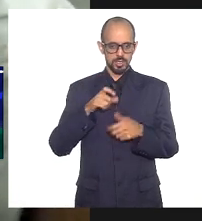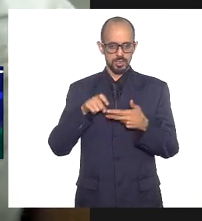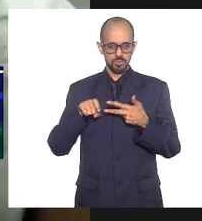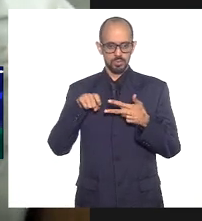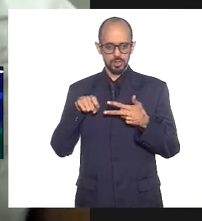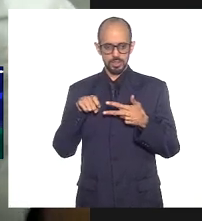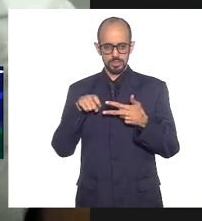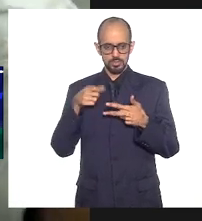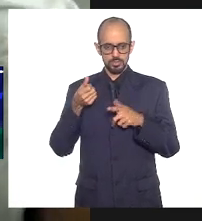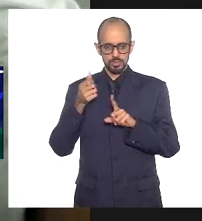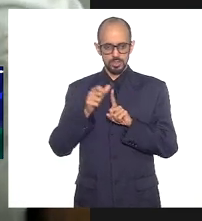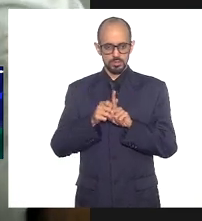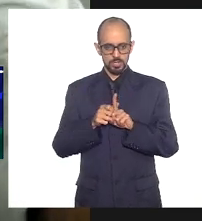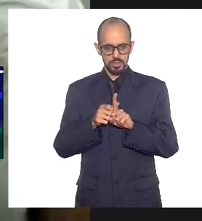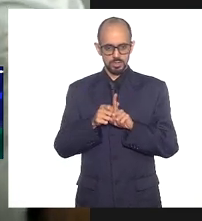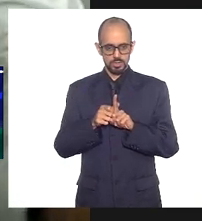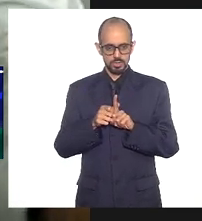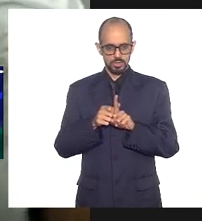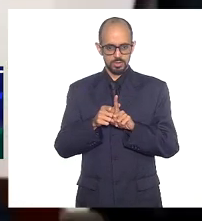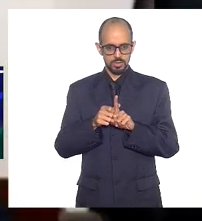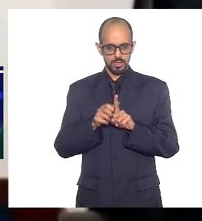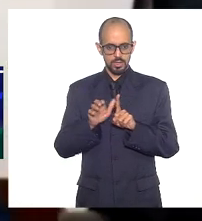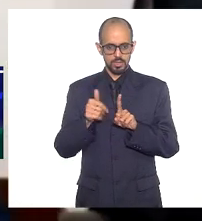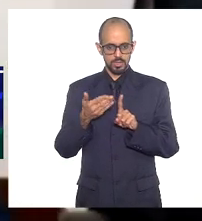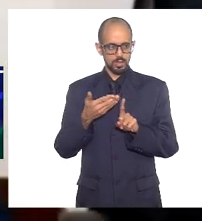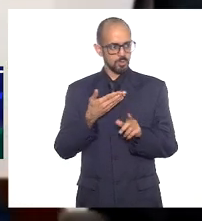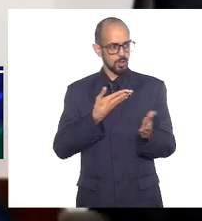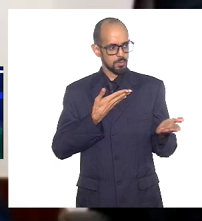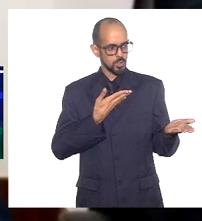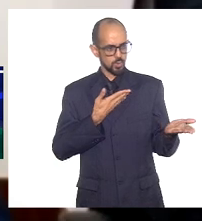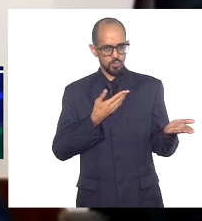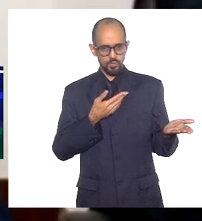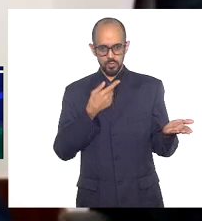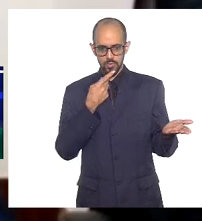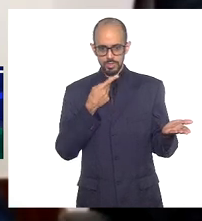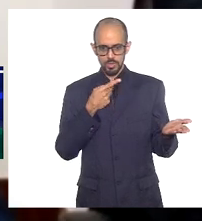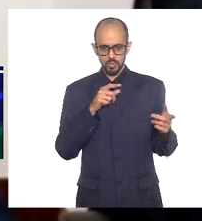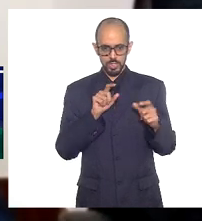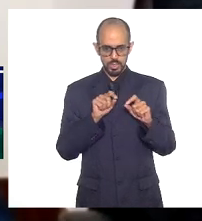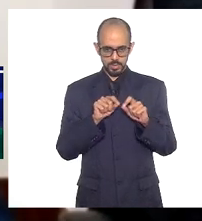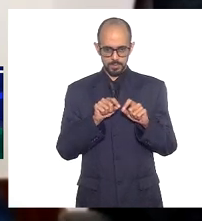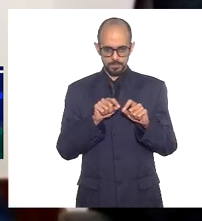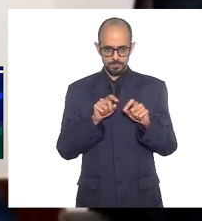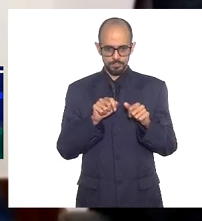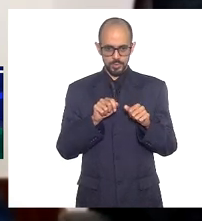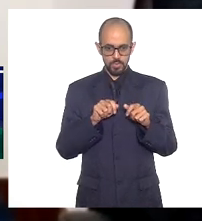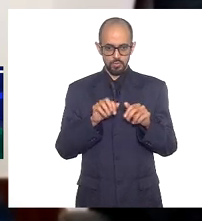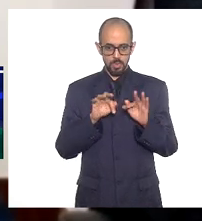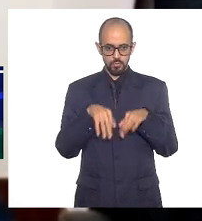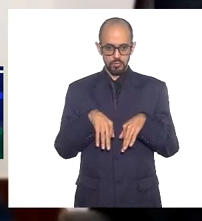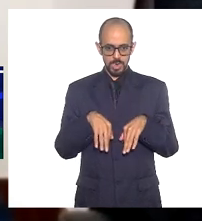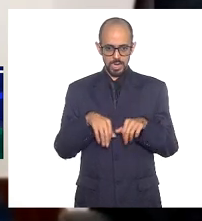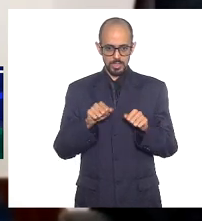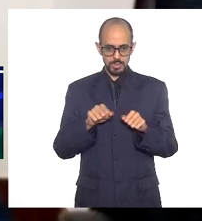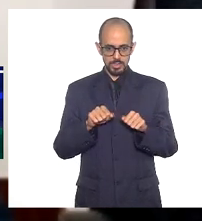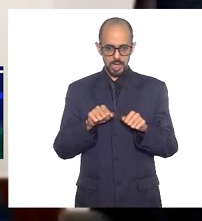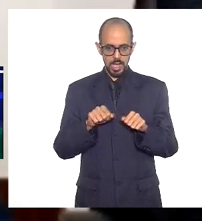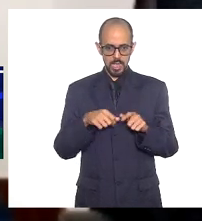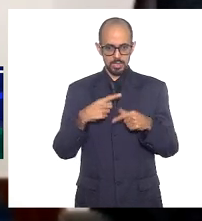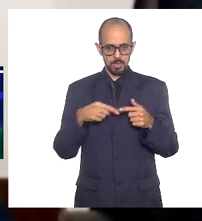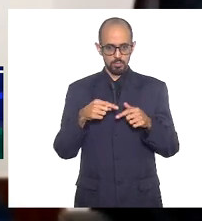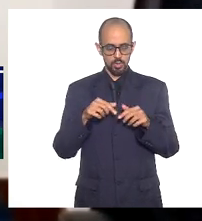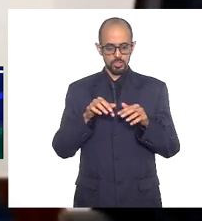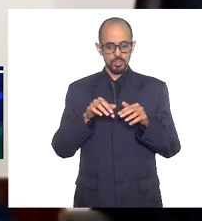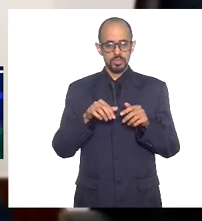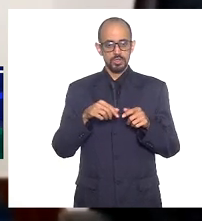durante esses seis meses aqui amigo deixa vamos encerrar a ordem do dia ao final eu deixo a vossa excelência